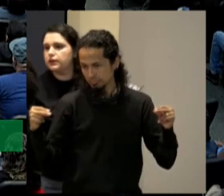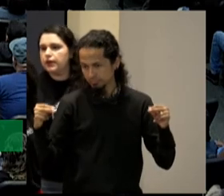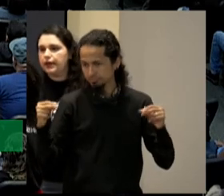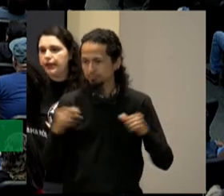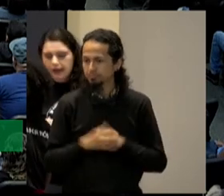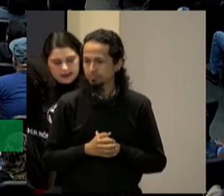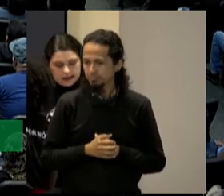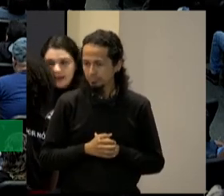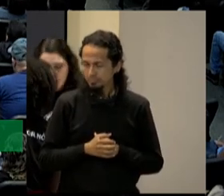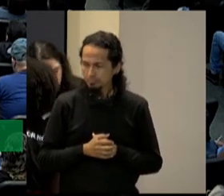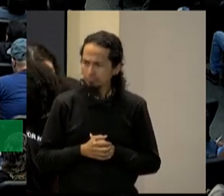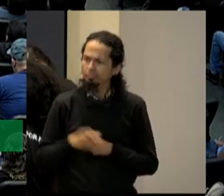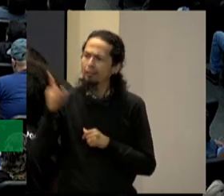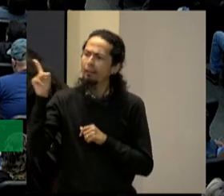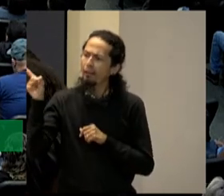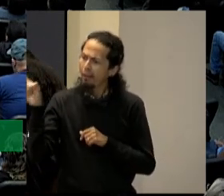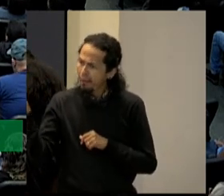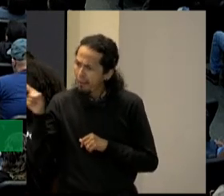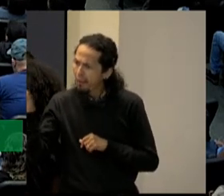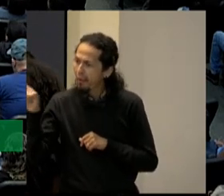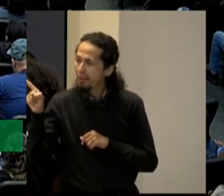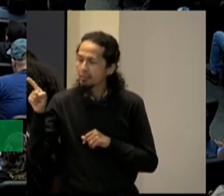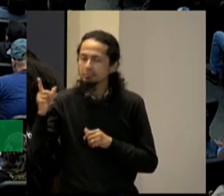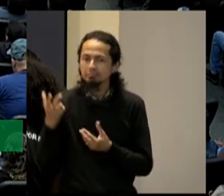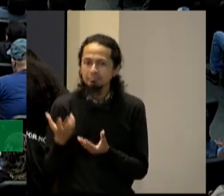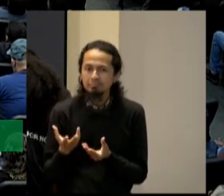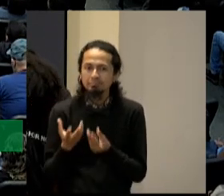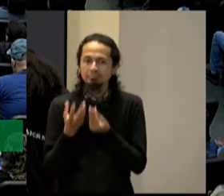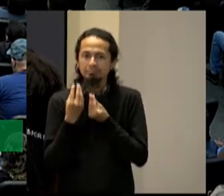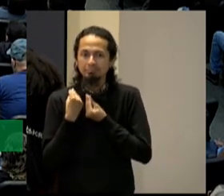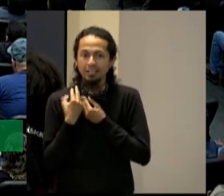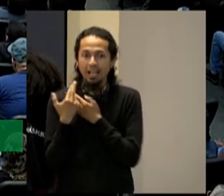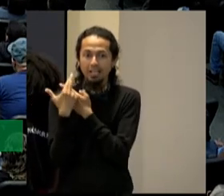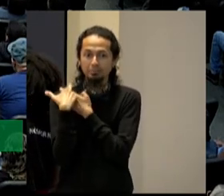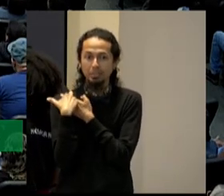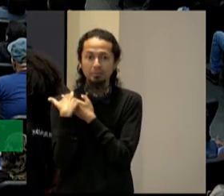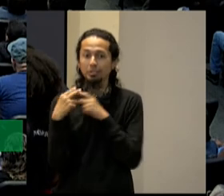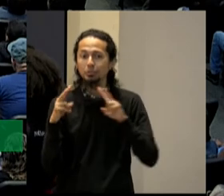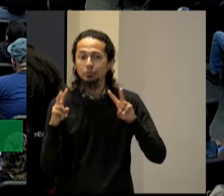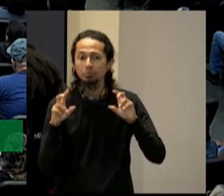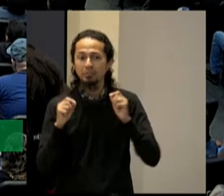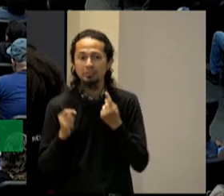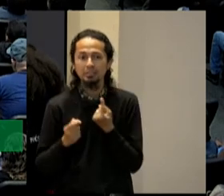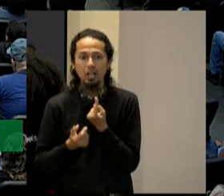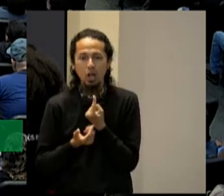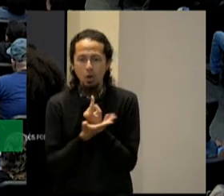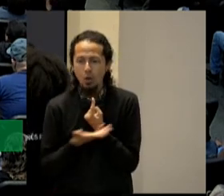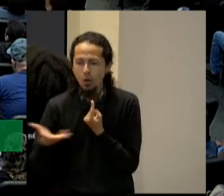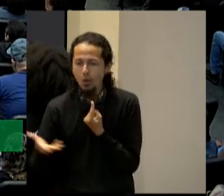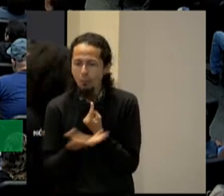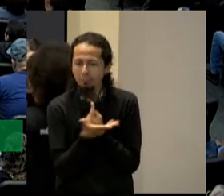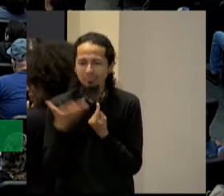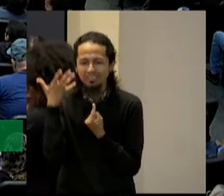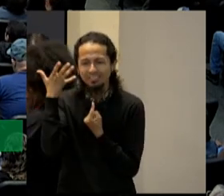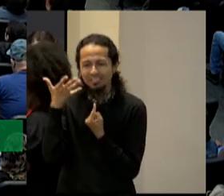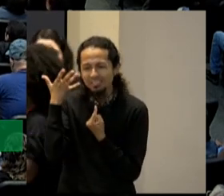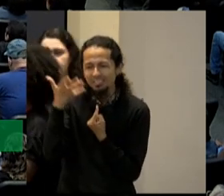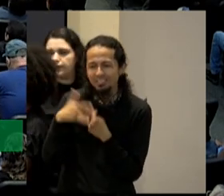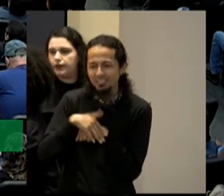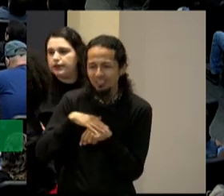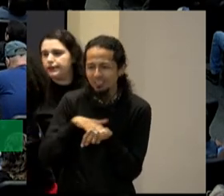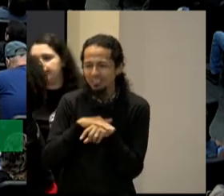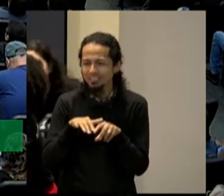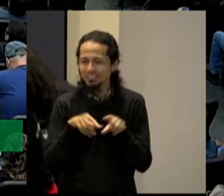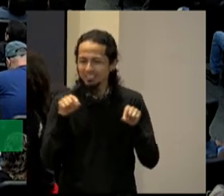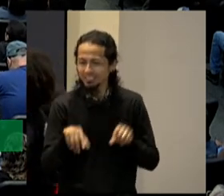fui incumbida dessa responsabilidade de mediar esse primeiro conversatório do nosso